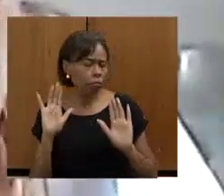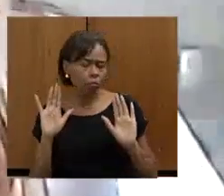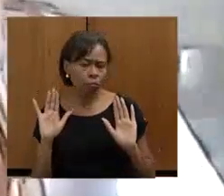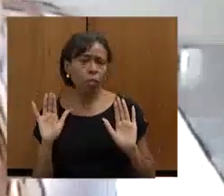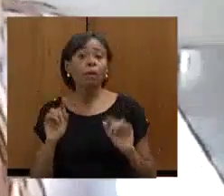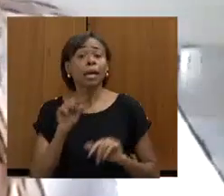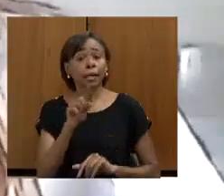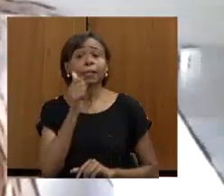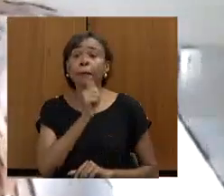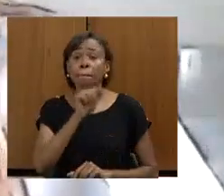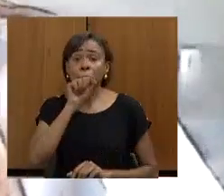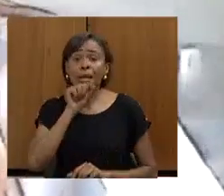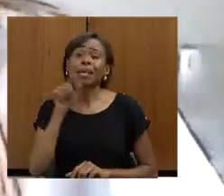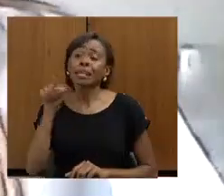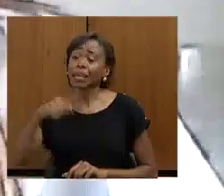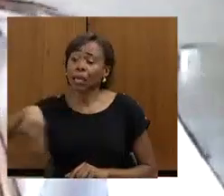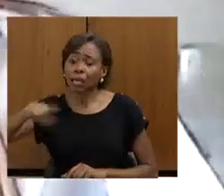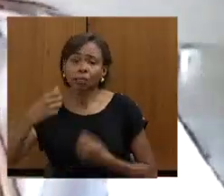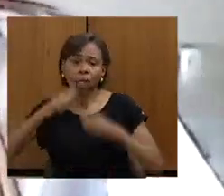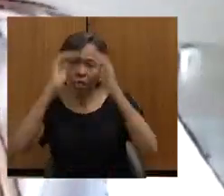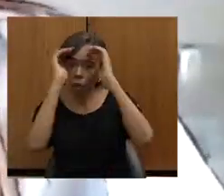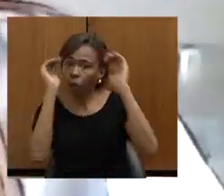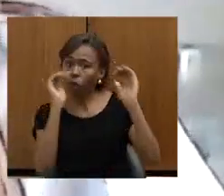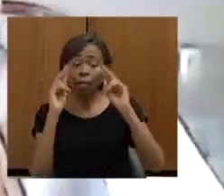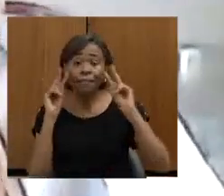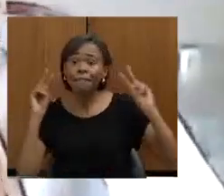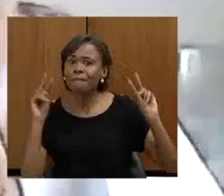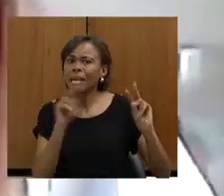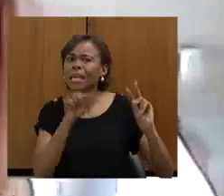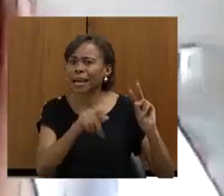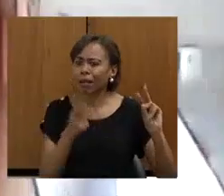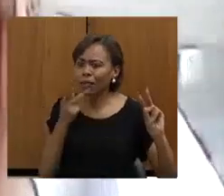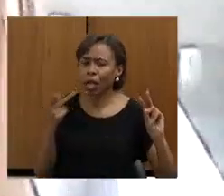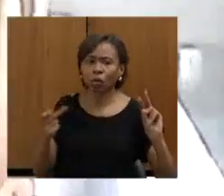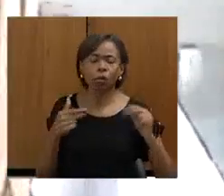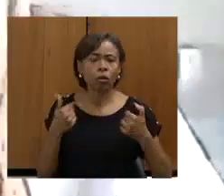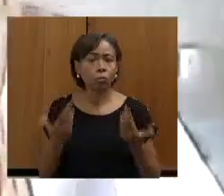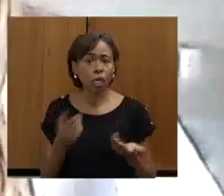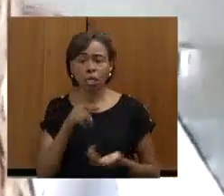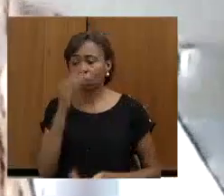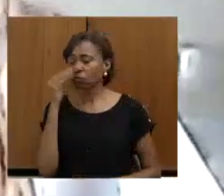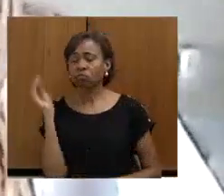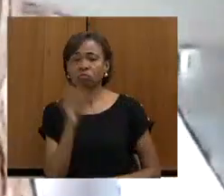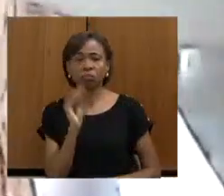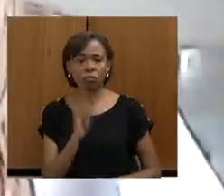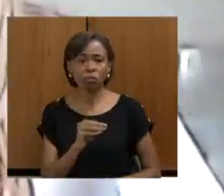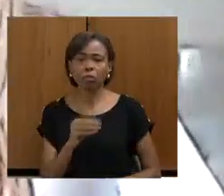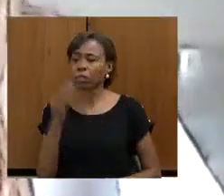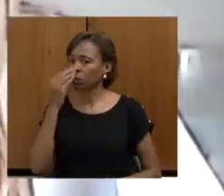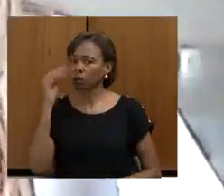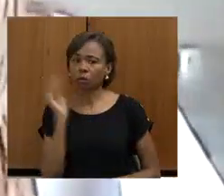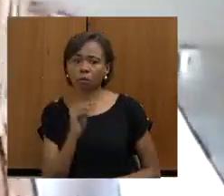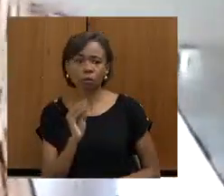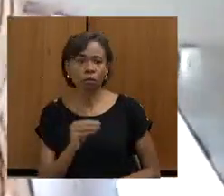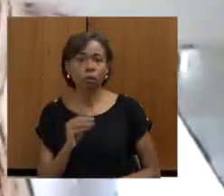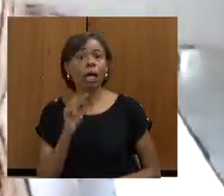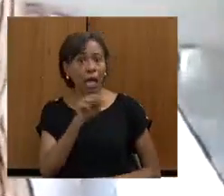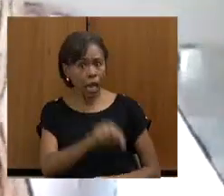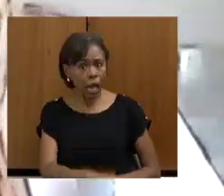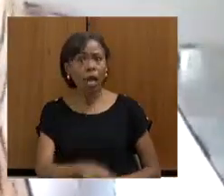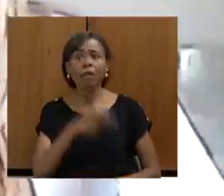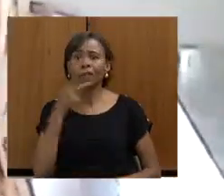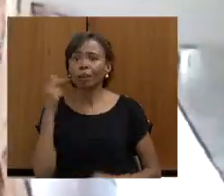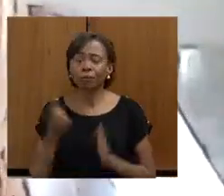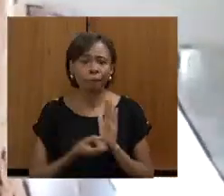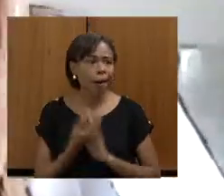essa mãe deveria ter sido ouvida. E ela foi negligenciada o tempo todo. E ela trouxe várias e